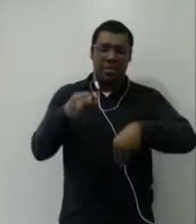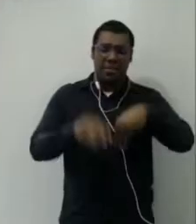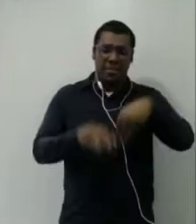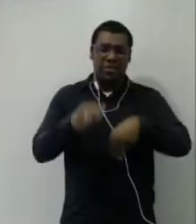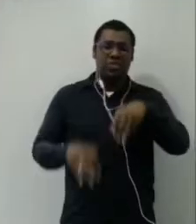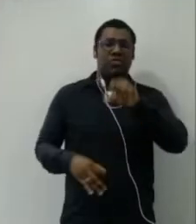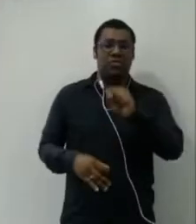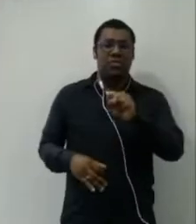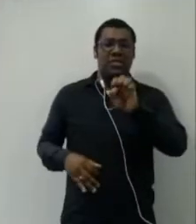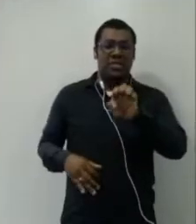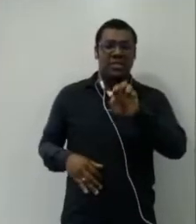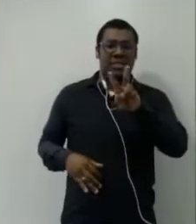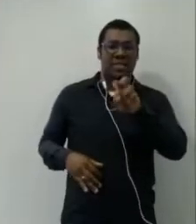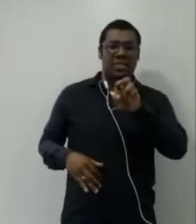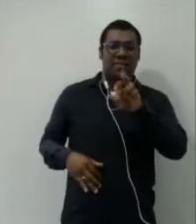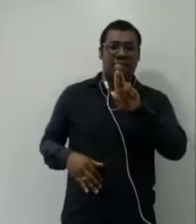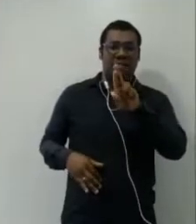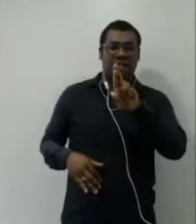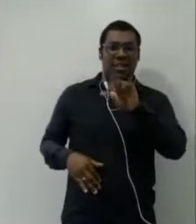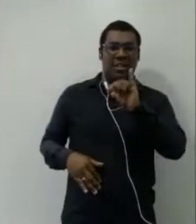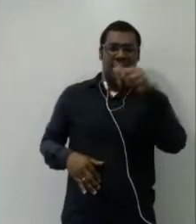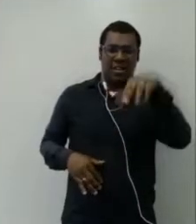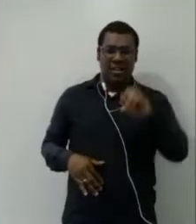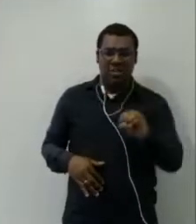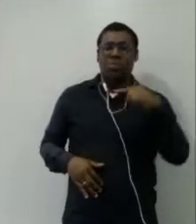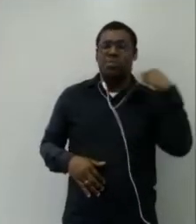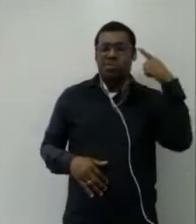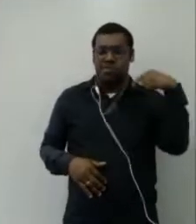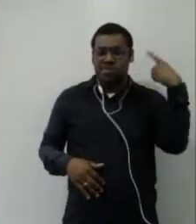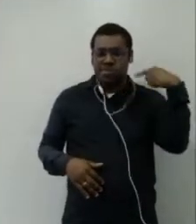presentes aqui à sessão e os que acompanham pela internet,